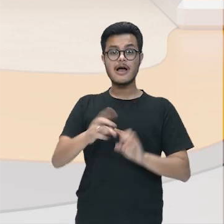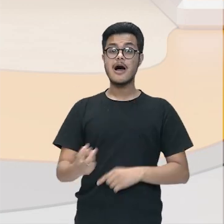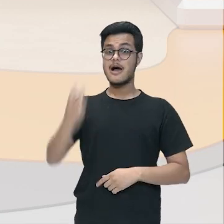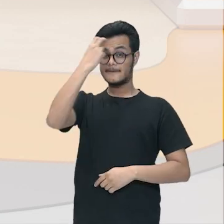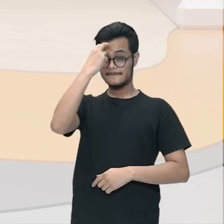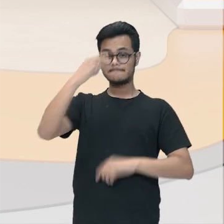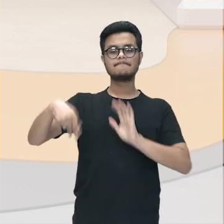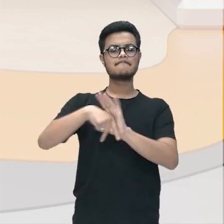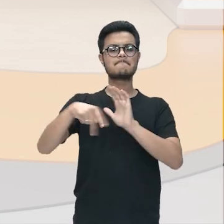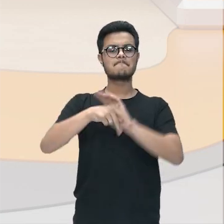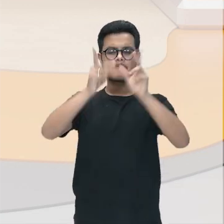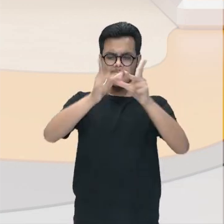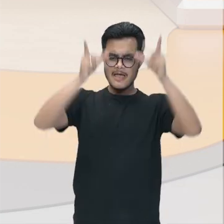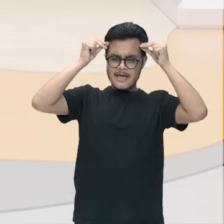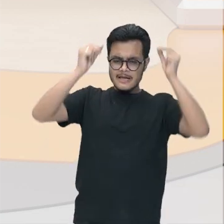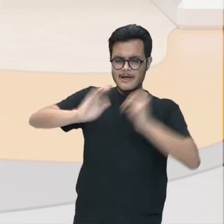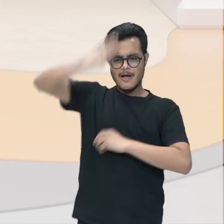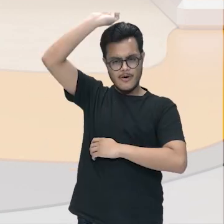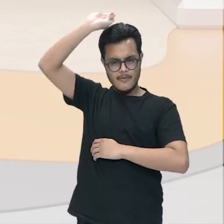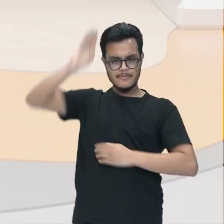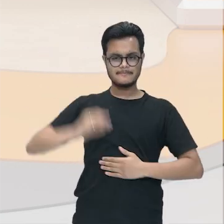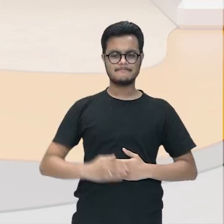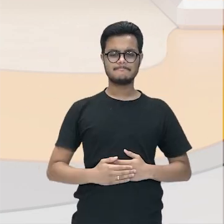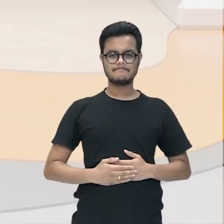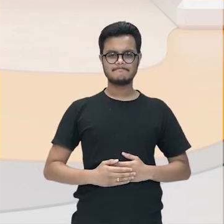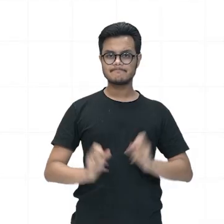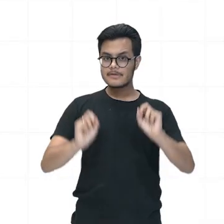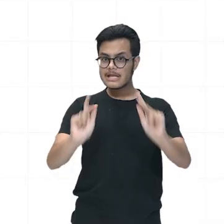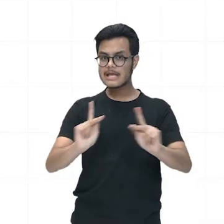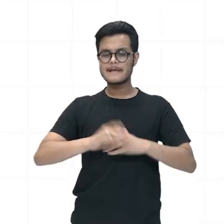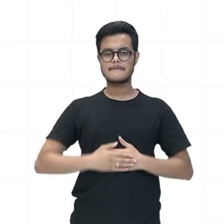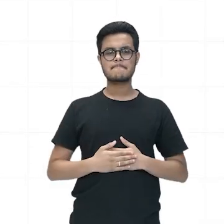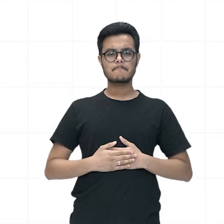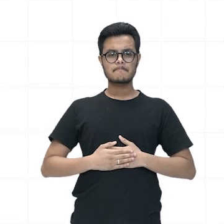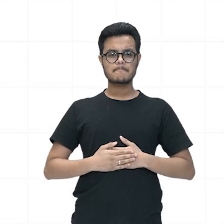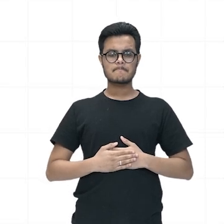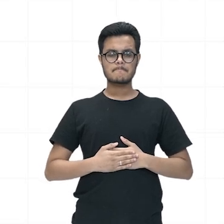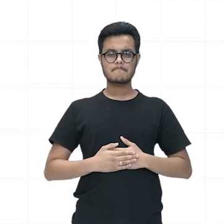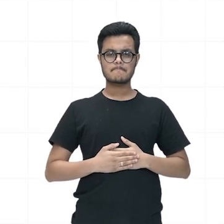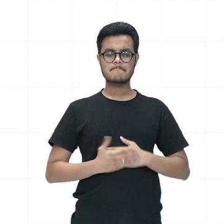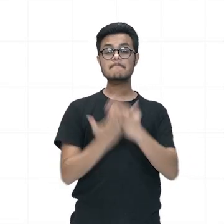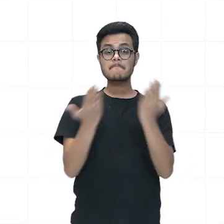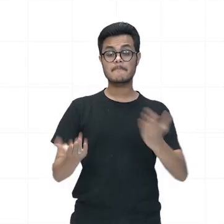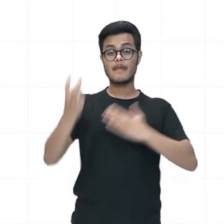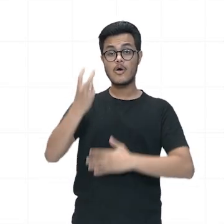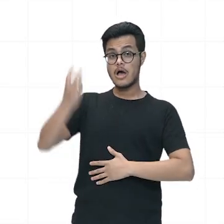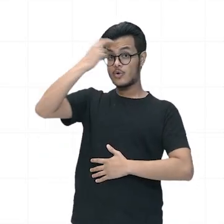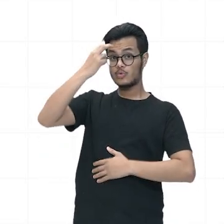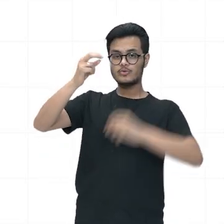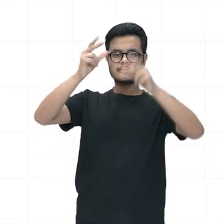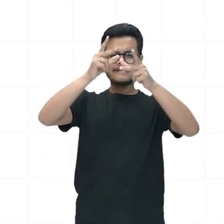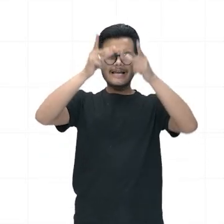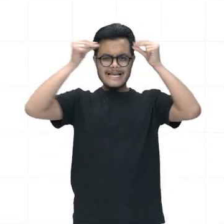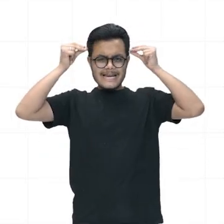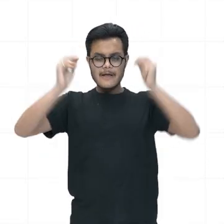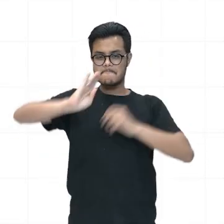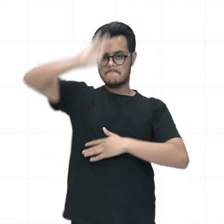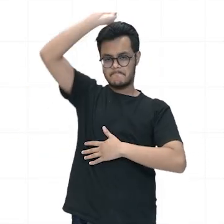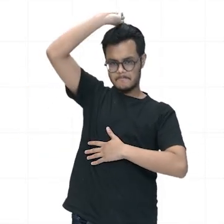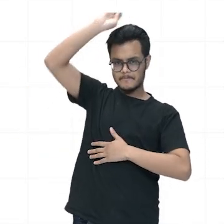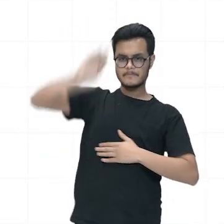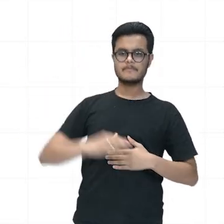então, a cultura greco-romana, tá? Acompanha ali comigo, olha só, a cultura greco-romana